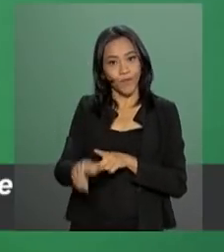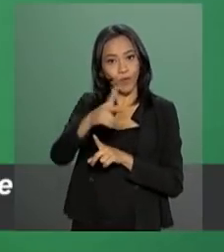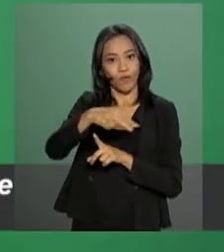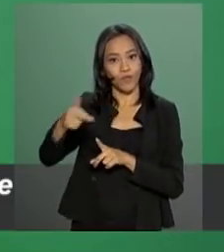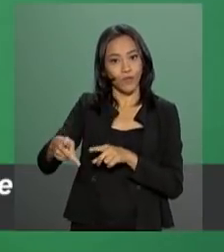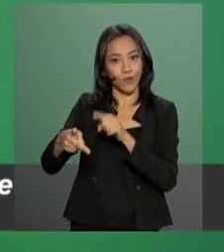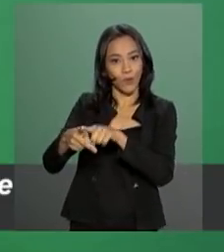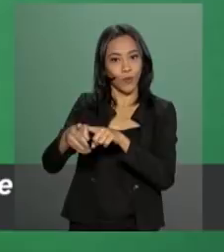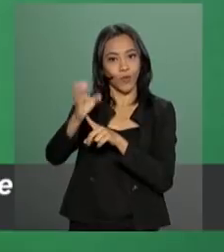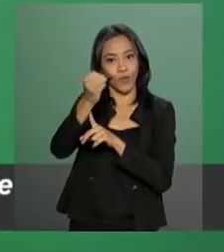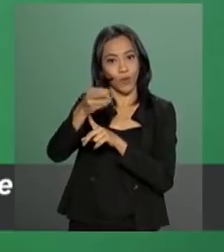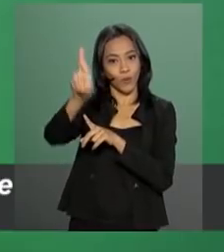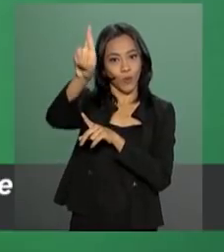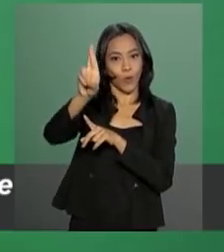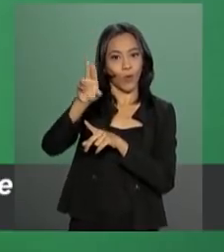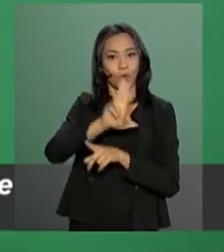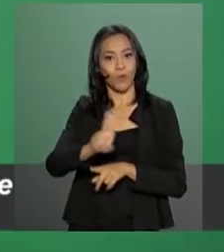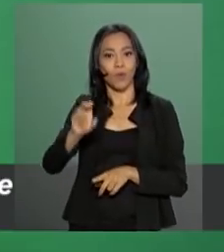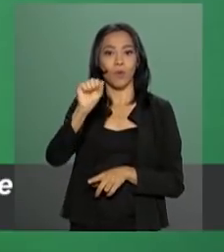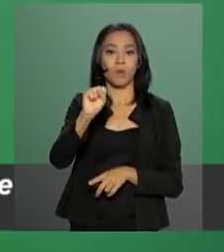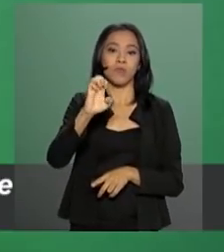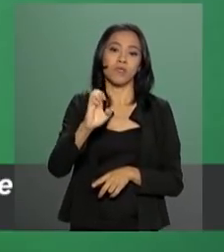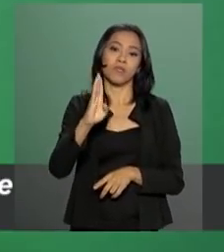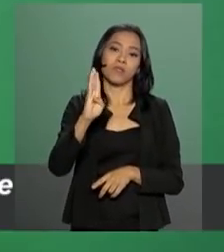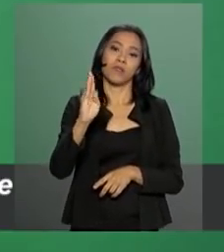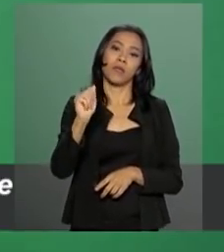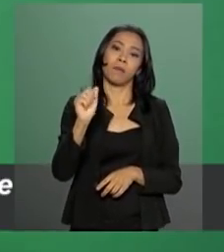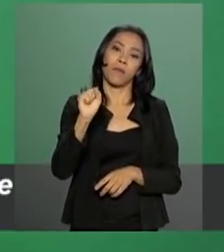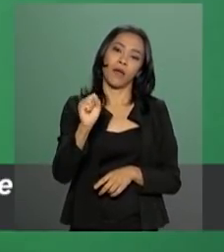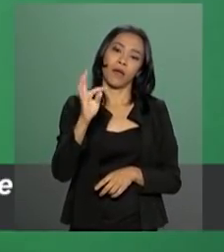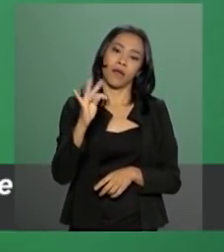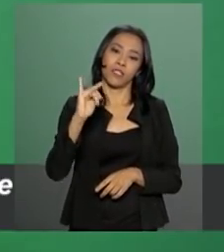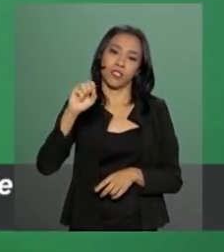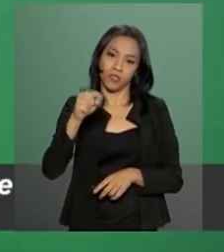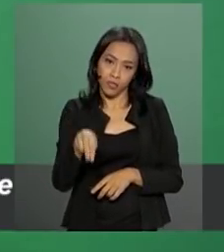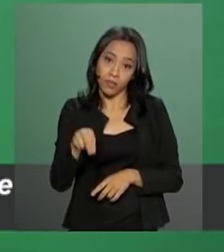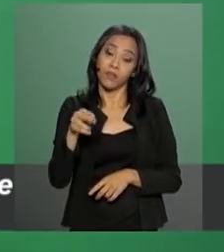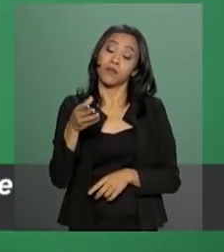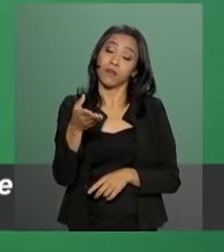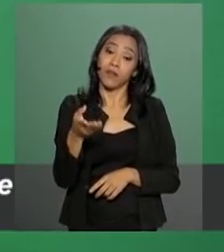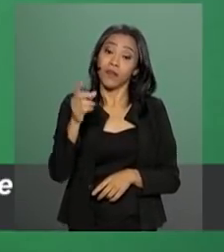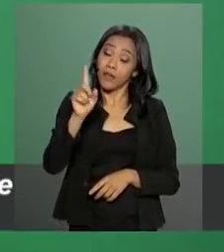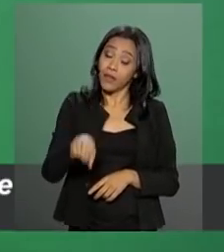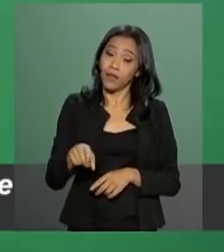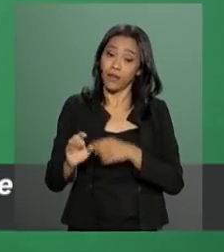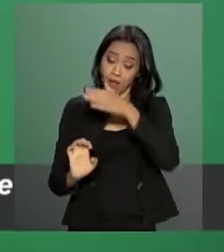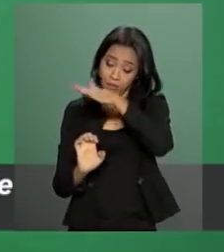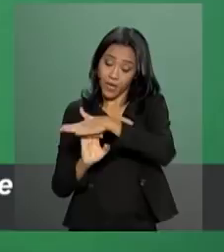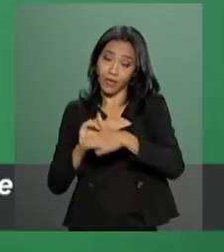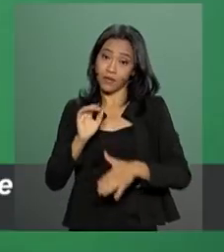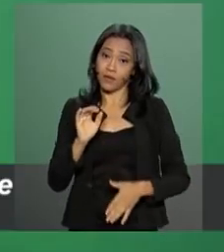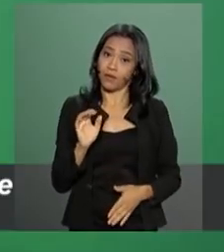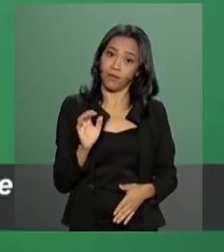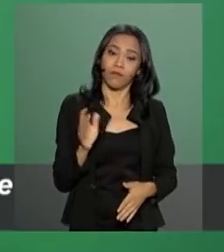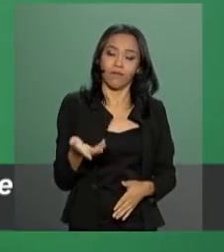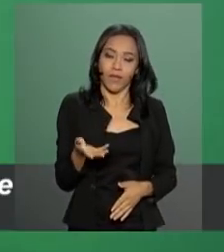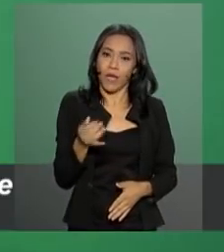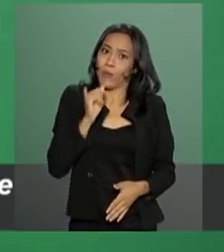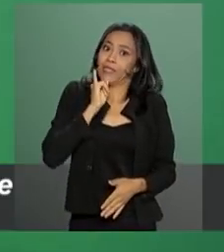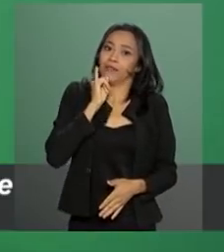barbosa e exemplo acho que a embrapa é um exemplo maior de uma empresa